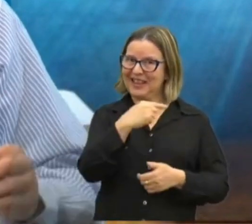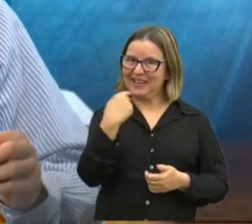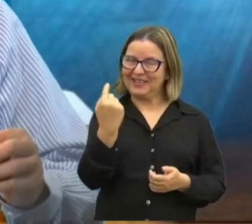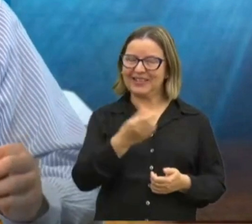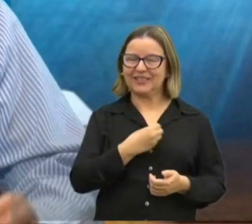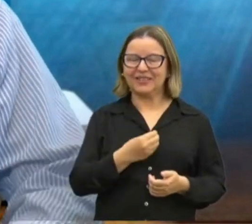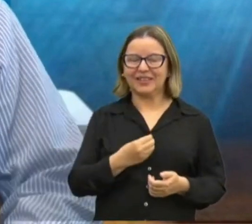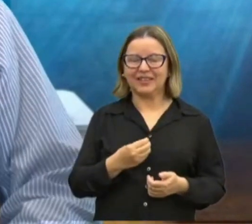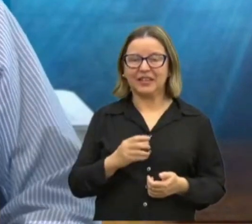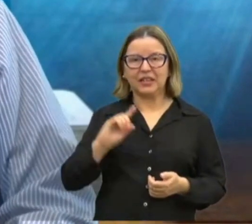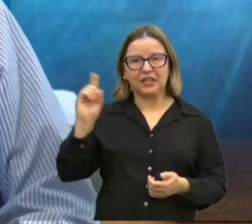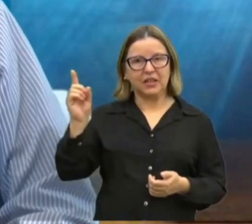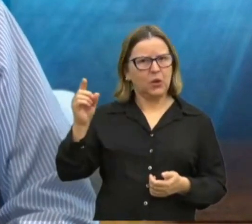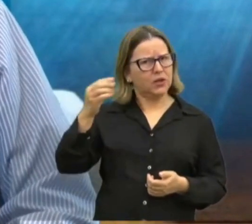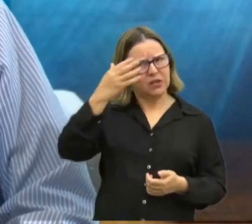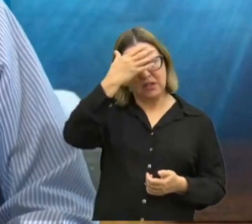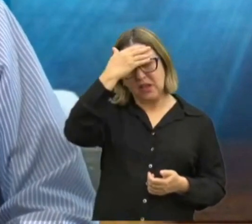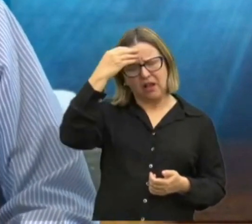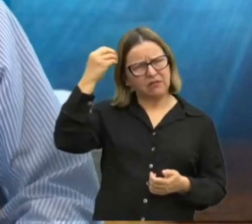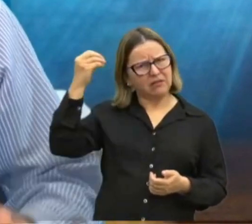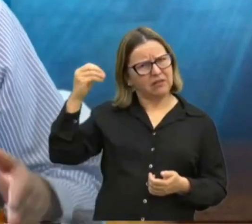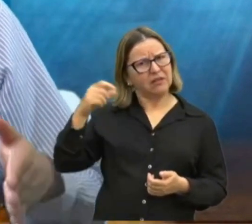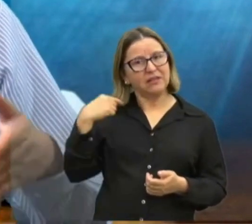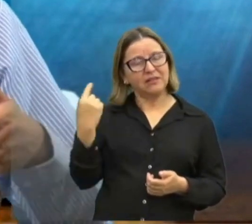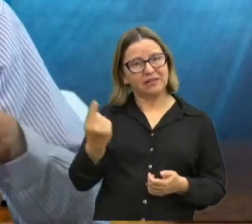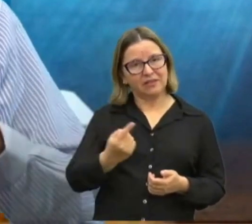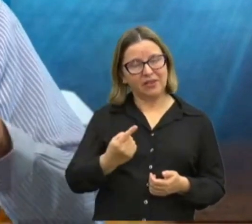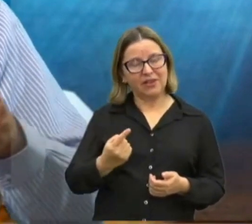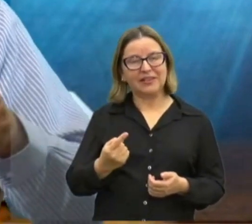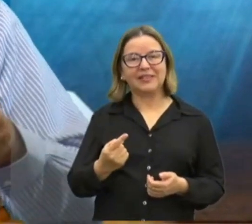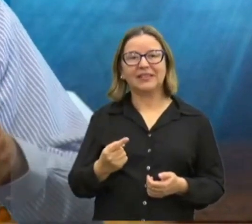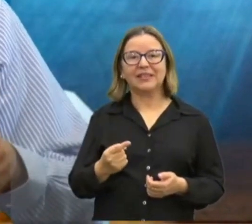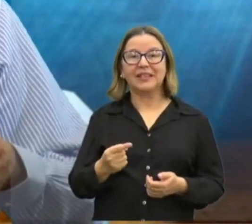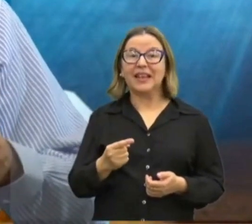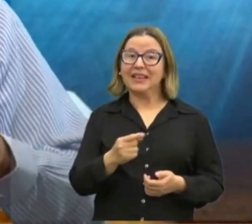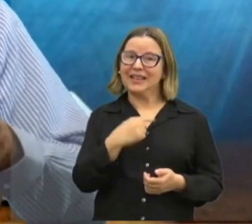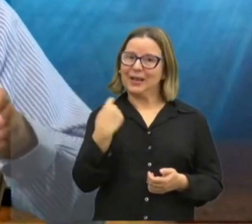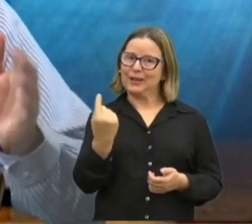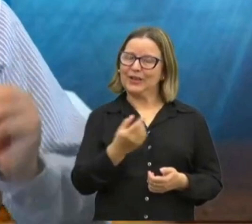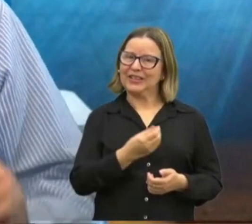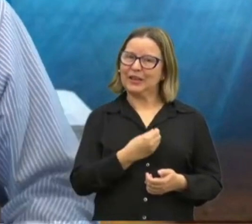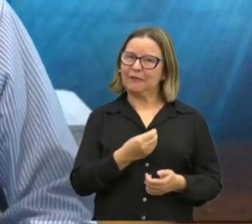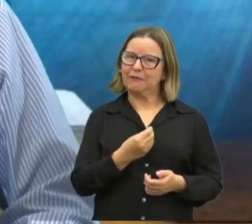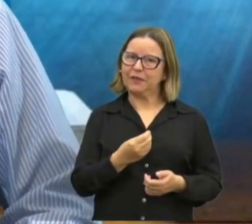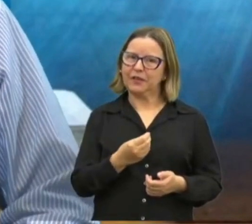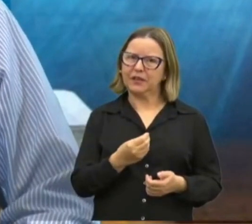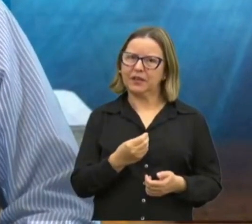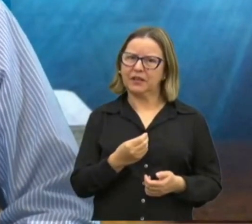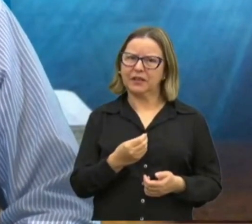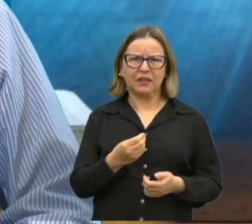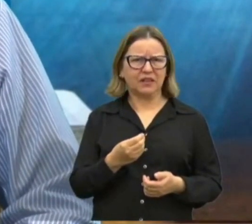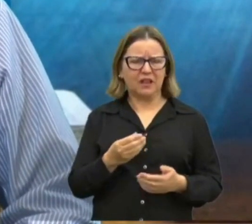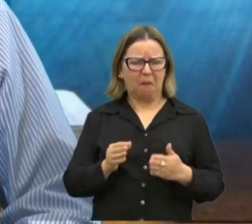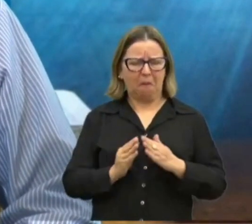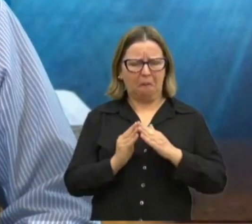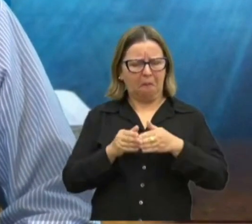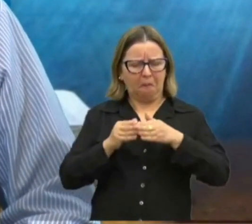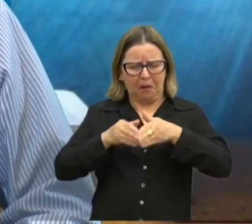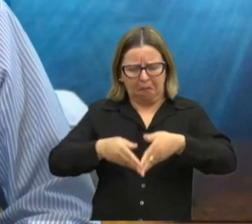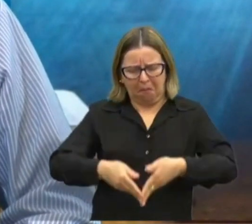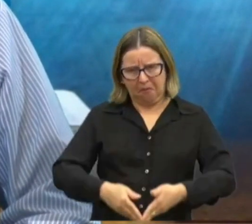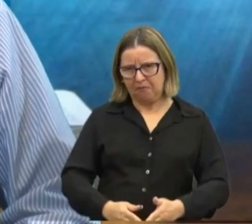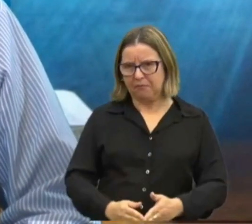Que Ele não se esqueceu de nós e que a nossa vida não é como um barco naufragado.